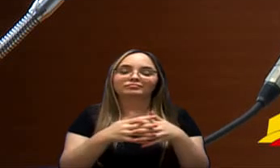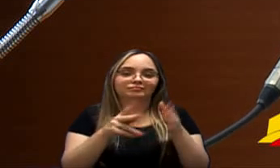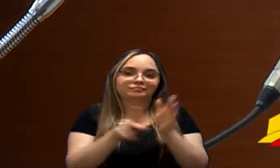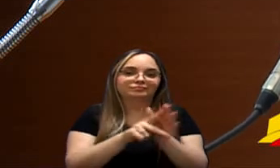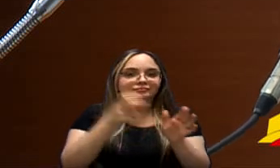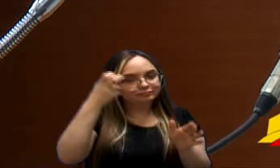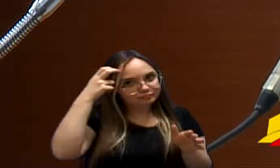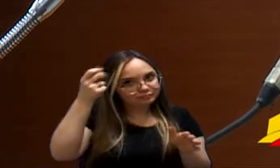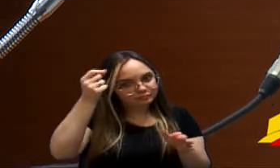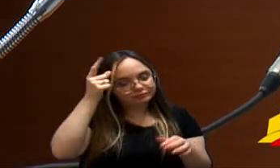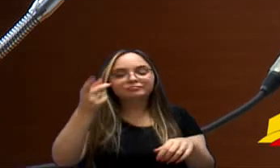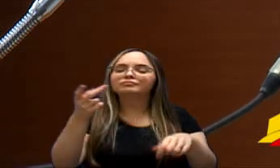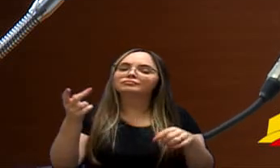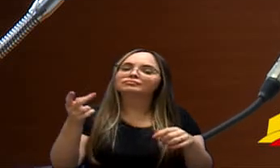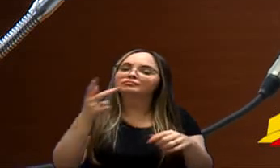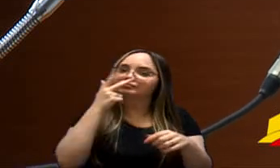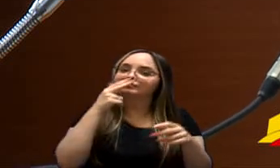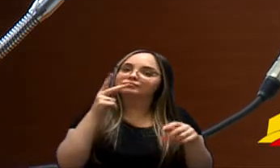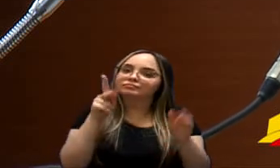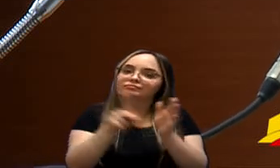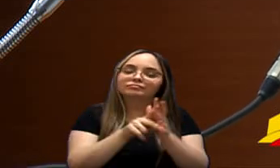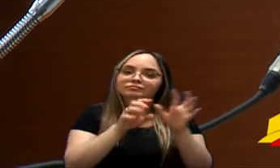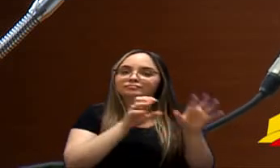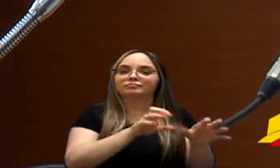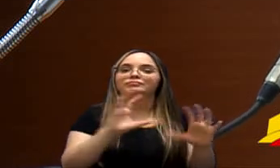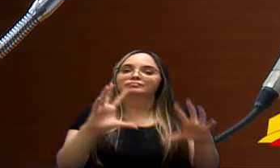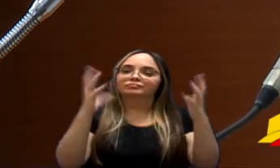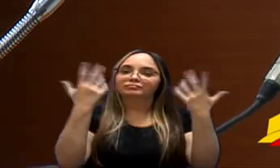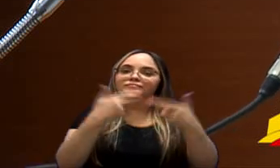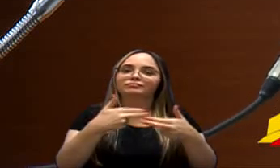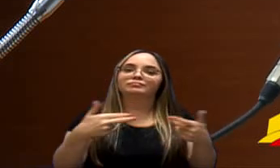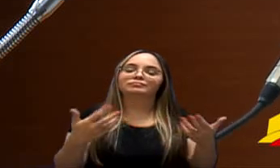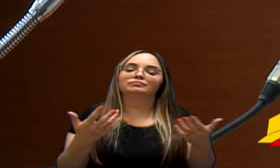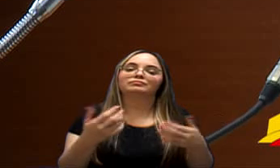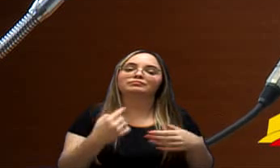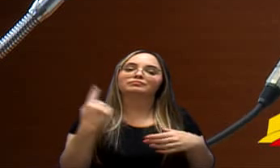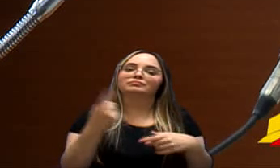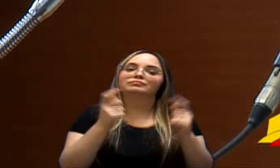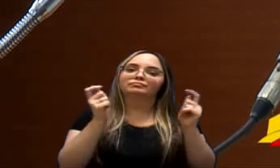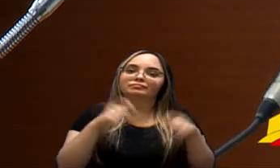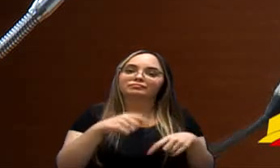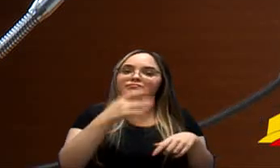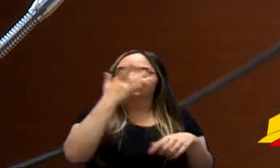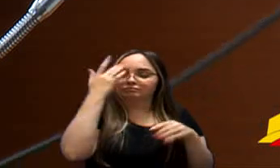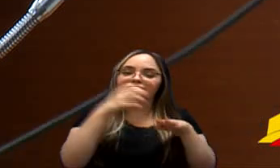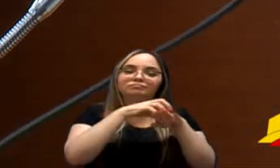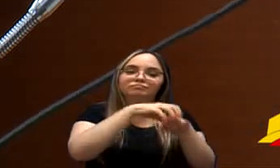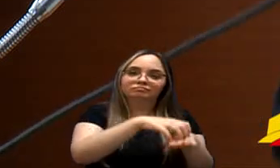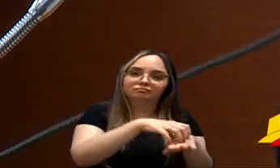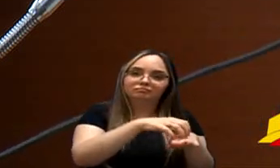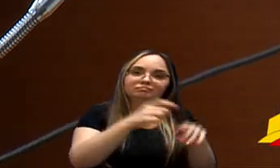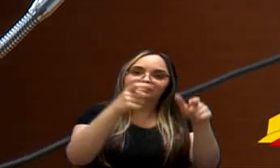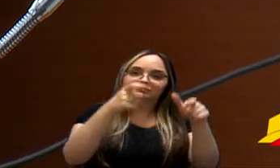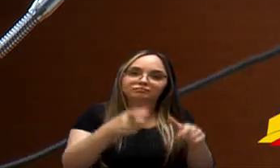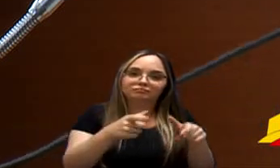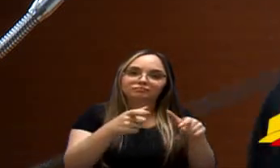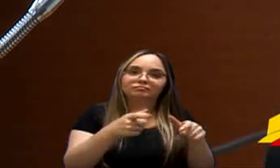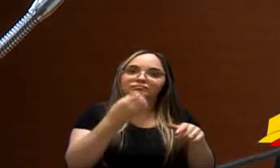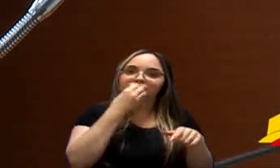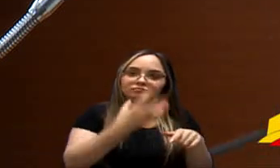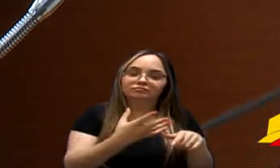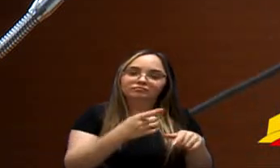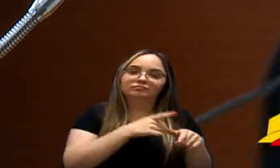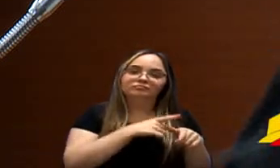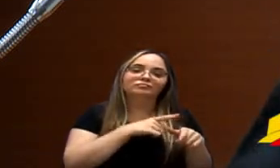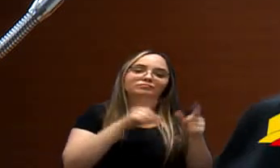caminhão apropriado para esse tipo de evento, que é bem mais prático, ele é bem mais, ele chega, você põe no lugar adequado, ele já tem